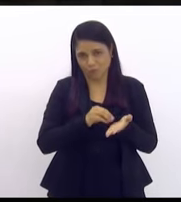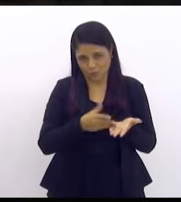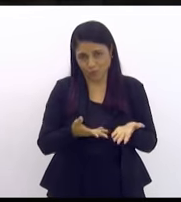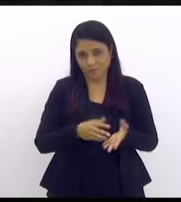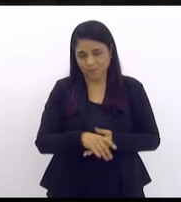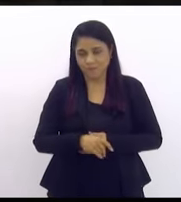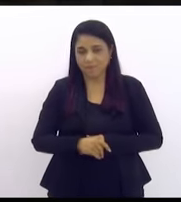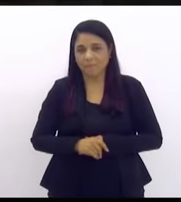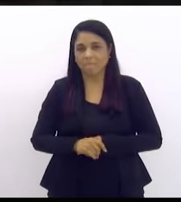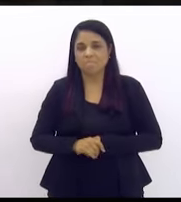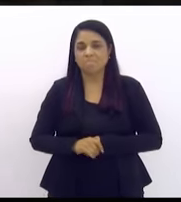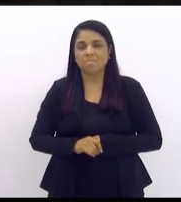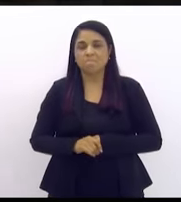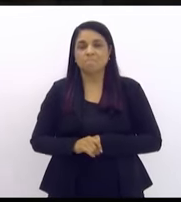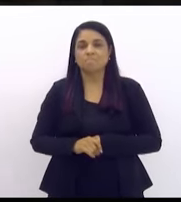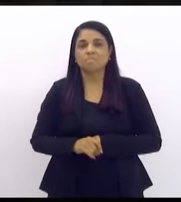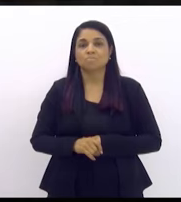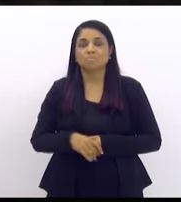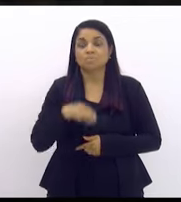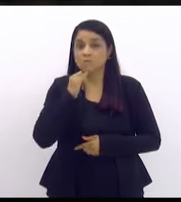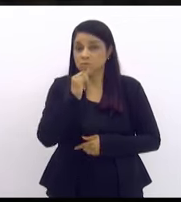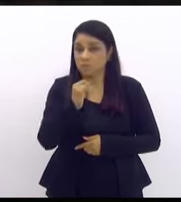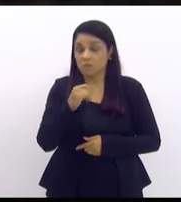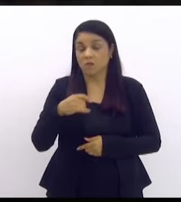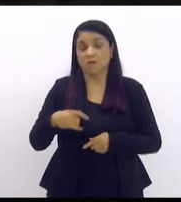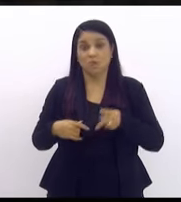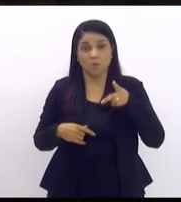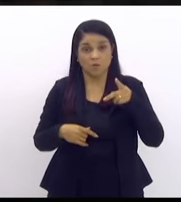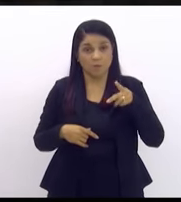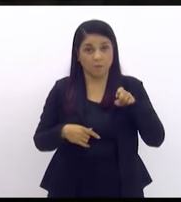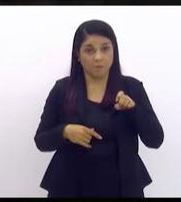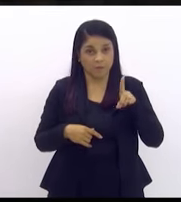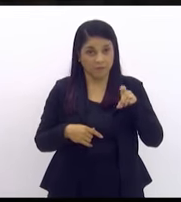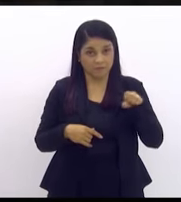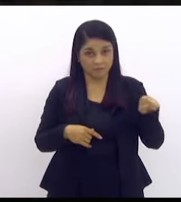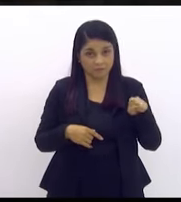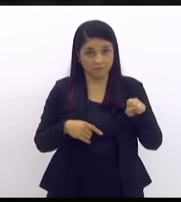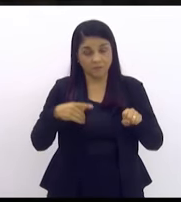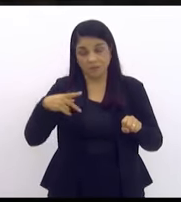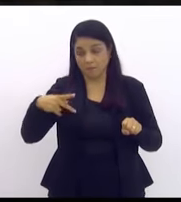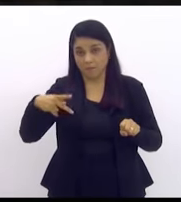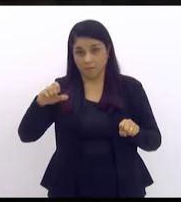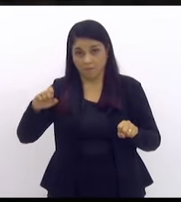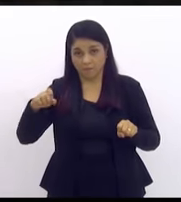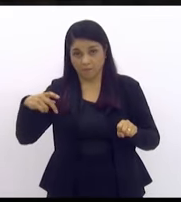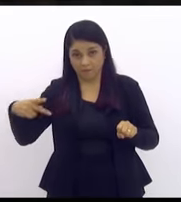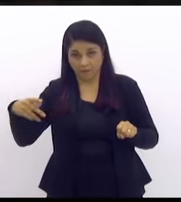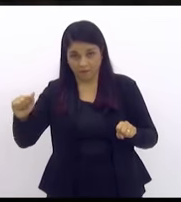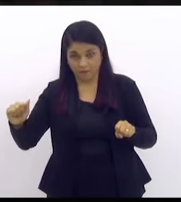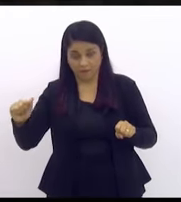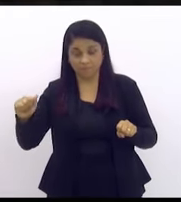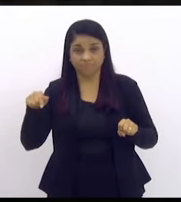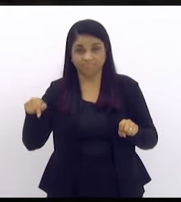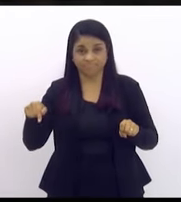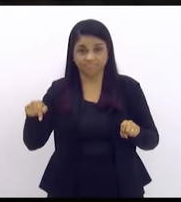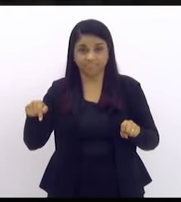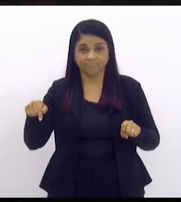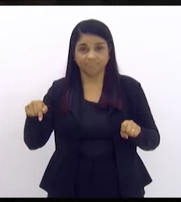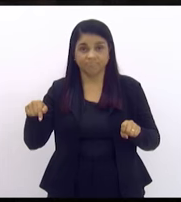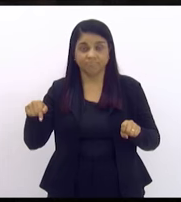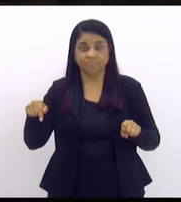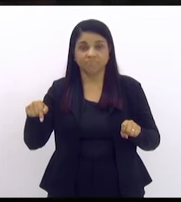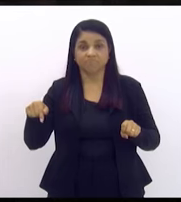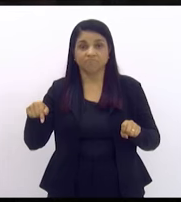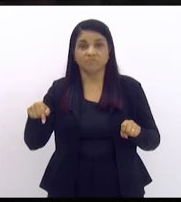Então, estou querendo dizer que o PEDES, no PPA, está sendo abordado de forma